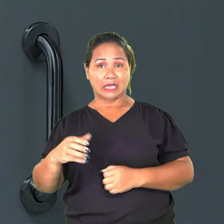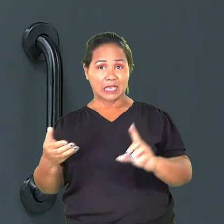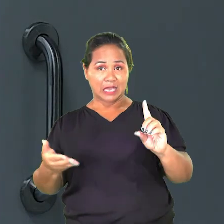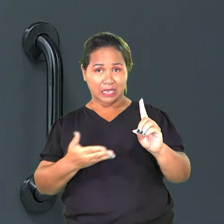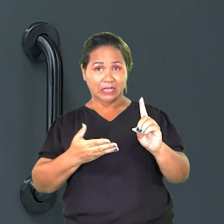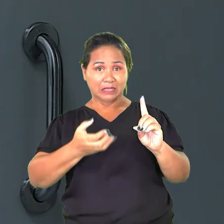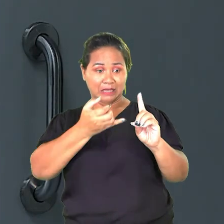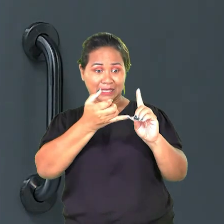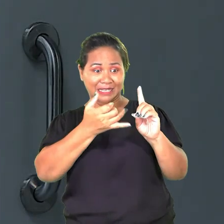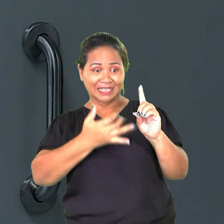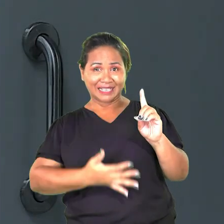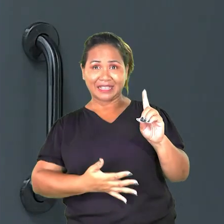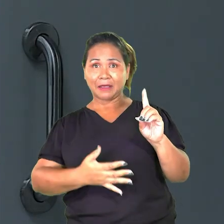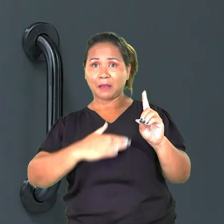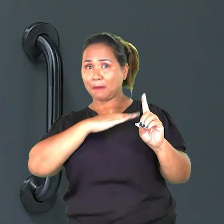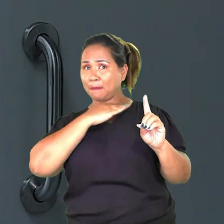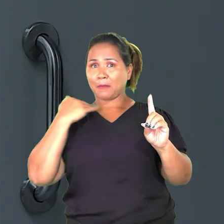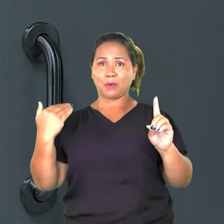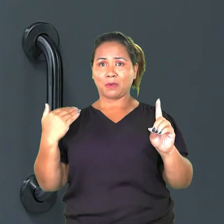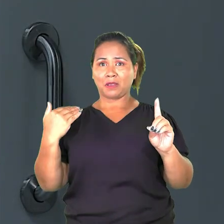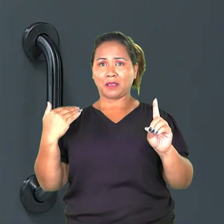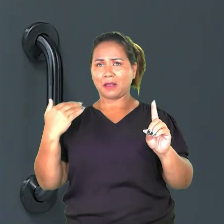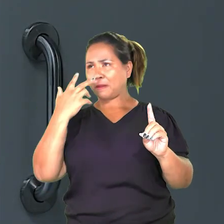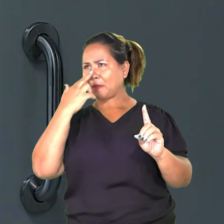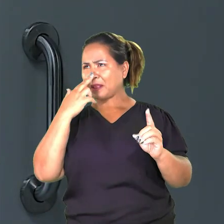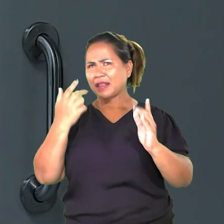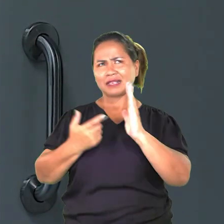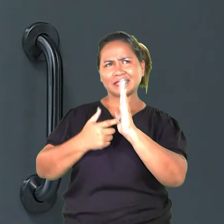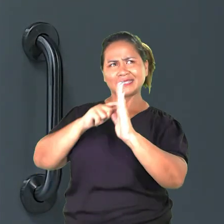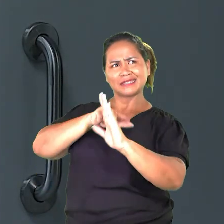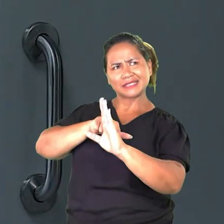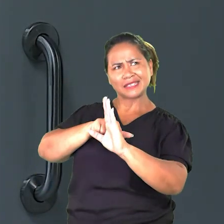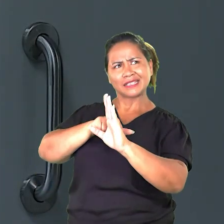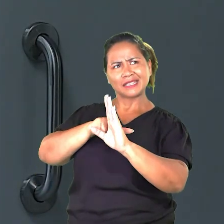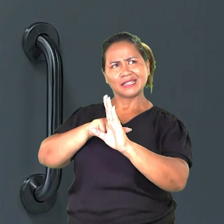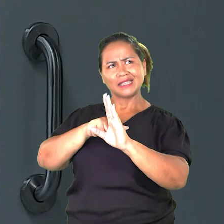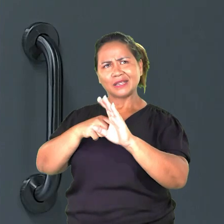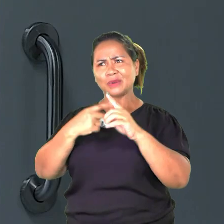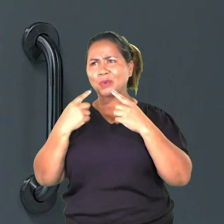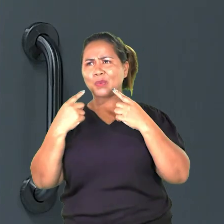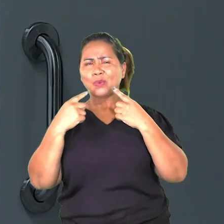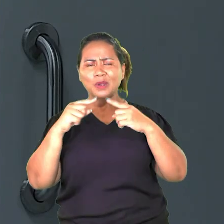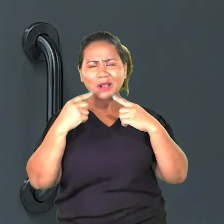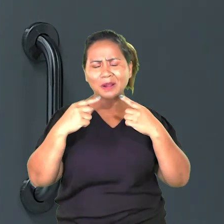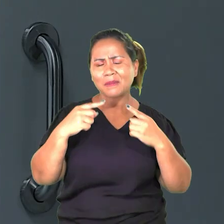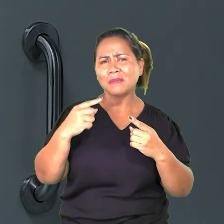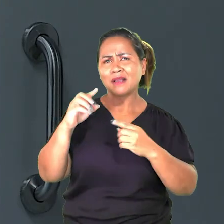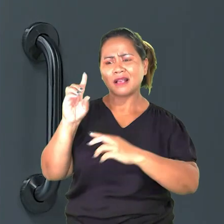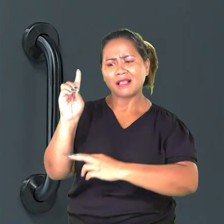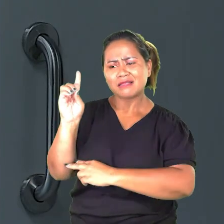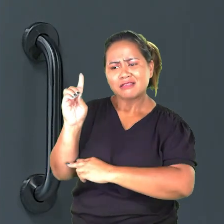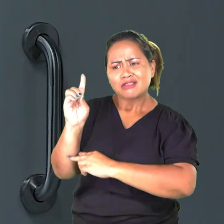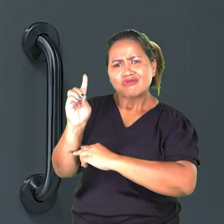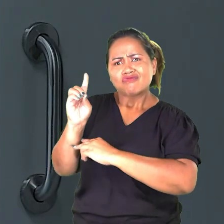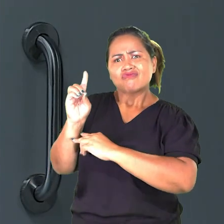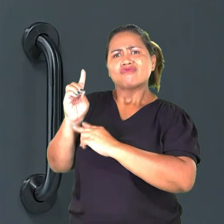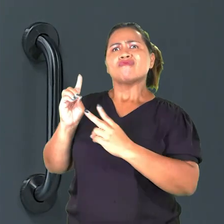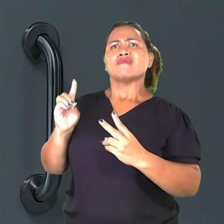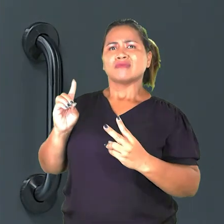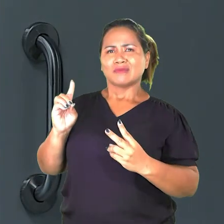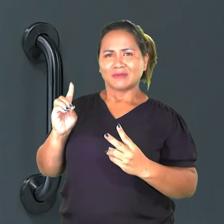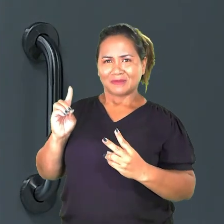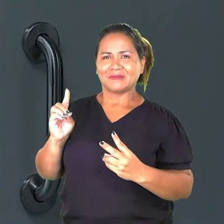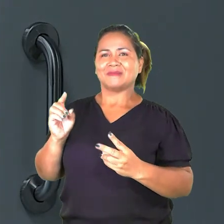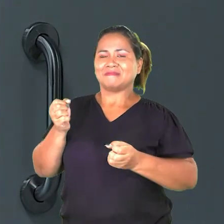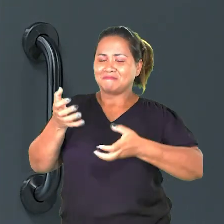lembranças. Se, como disse Paulo, morrer é o murmurar da fonte, Da fonte